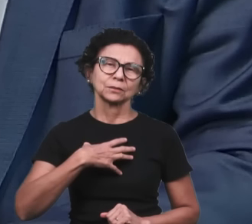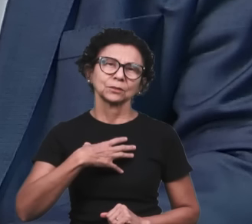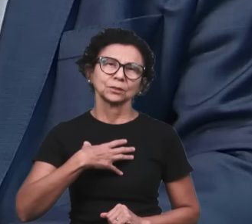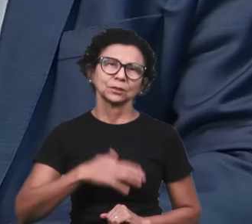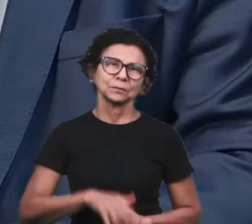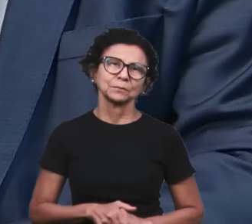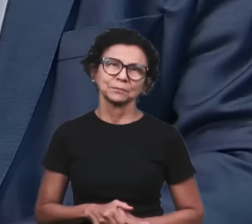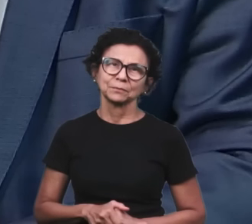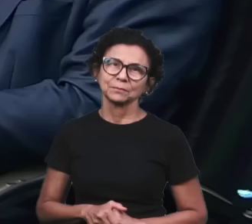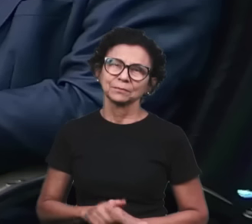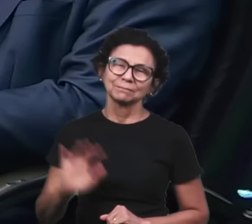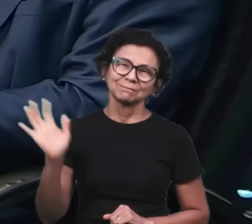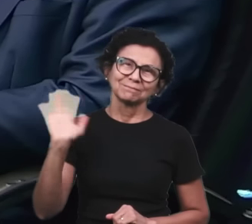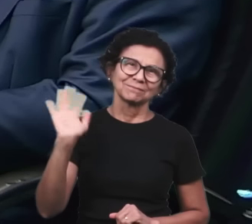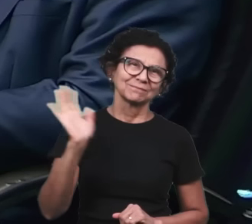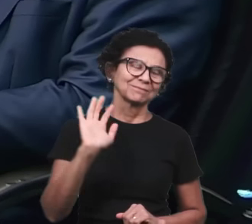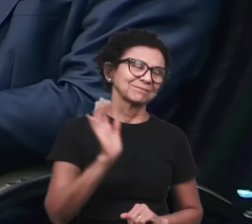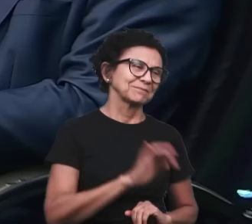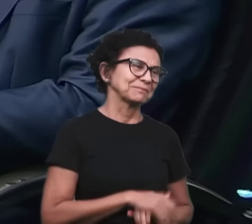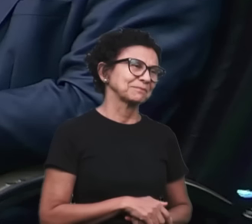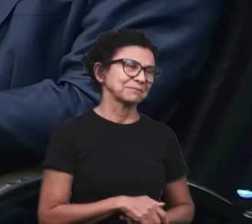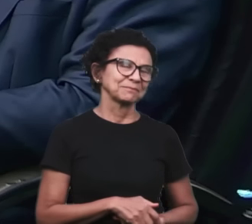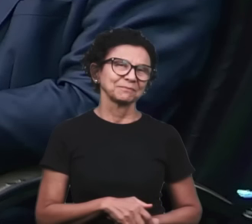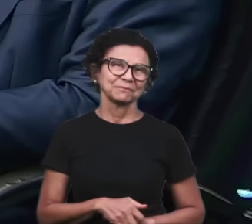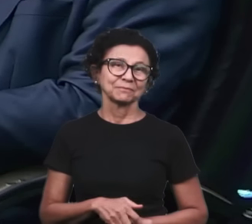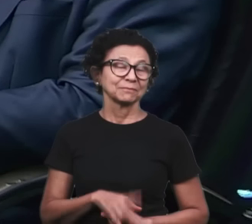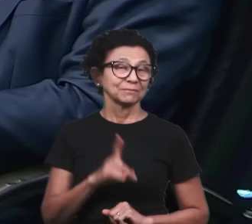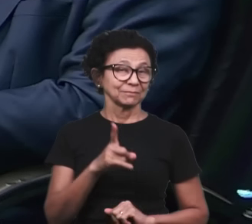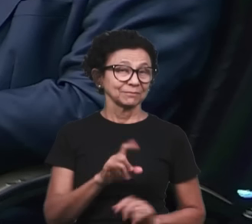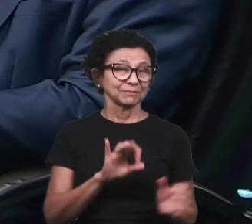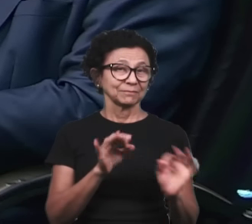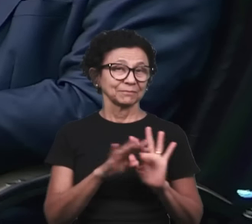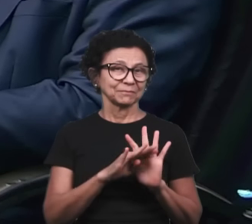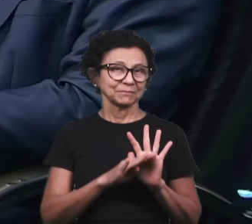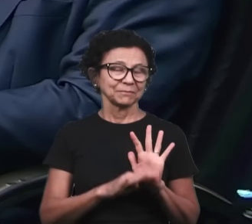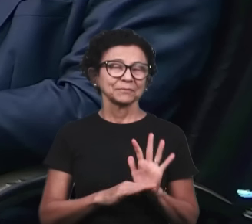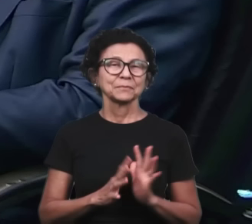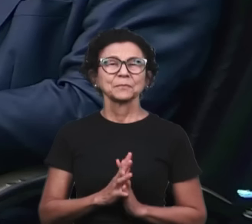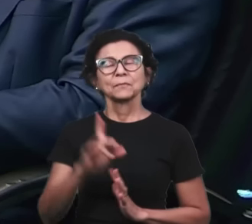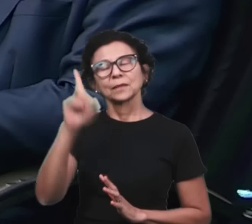então de você, dos companheiros aqui à mesa. Continue com a nossa programação